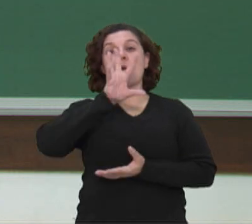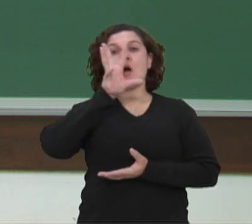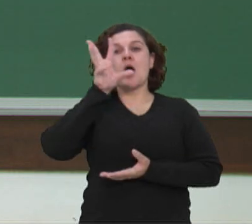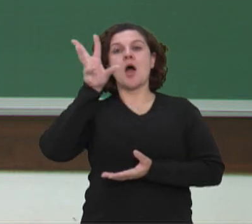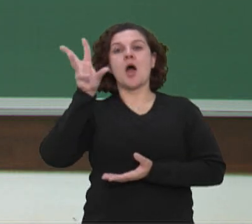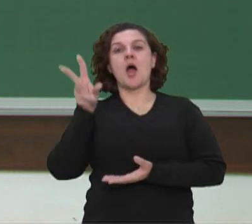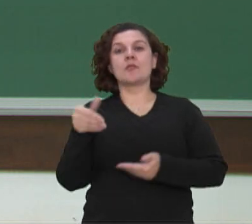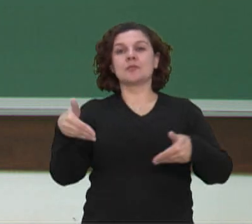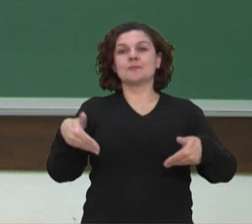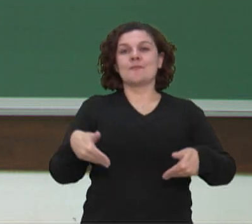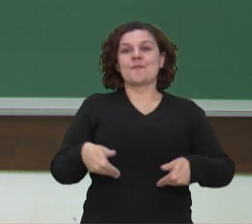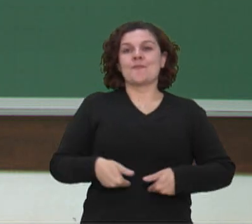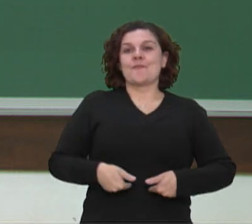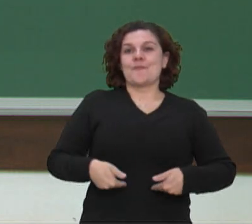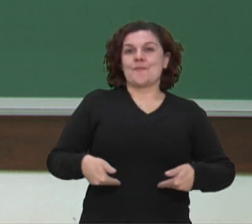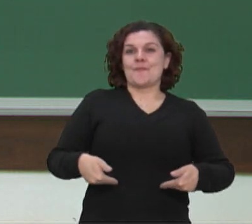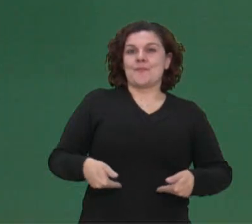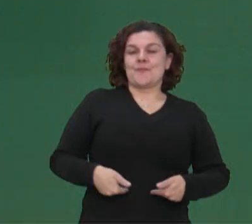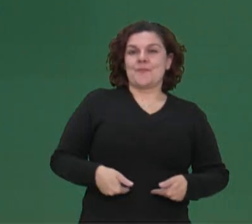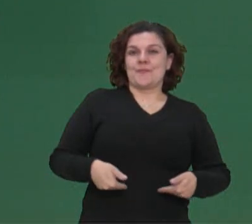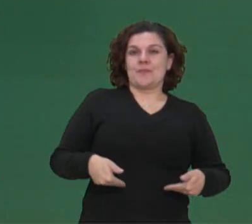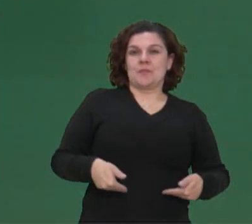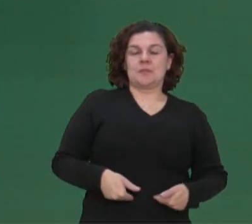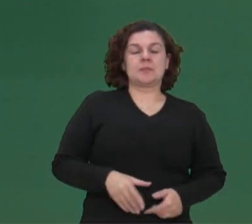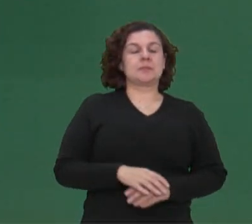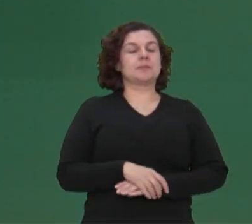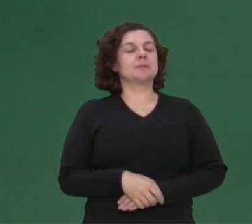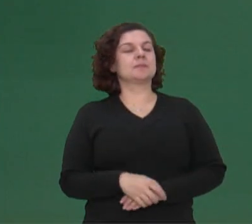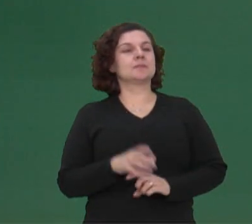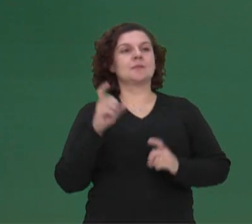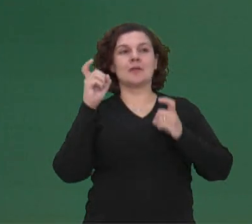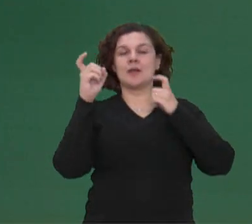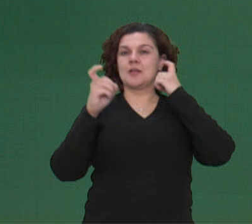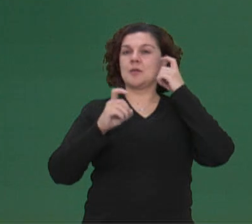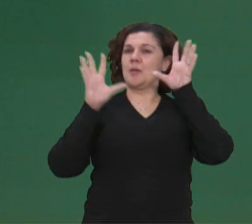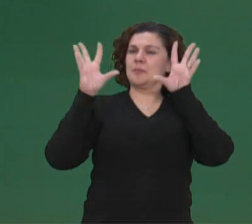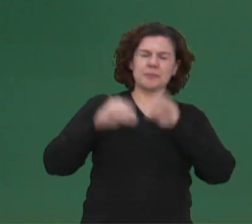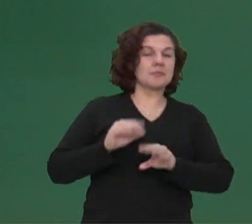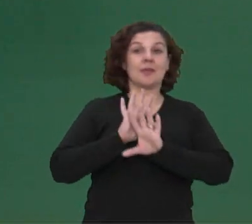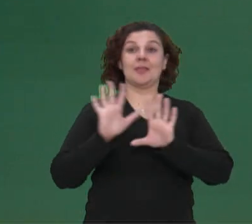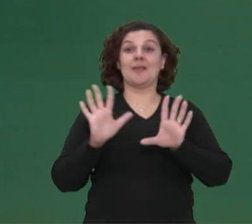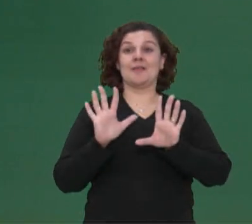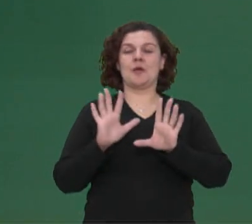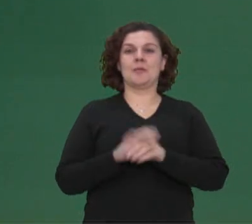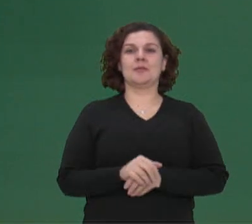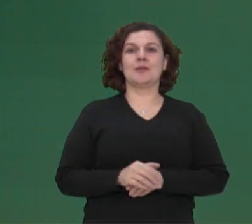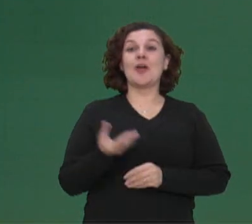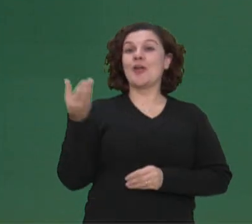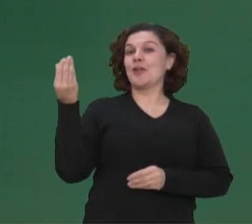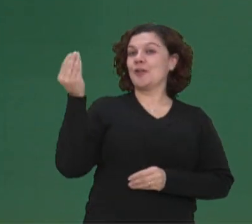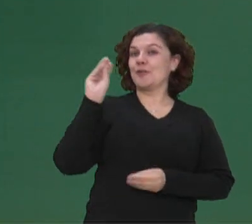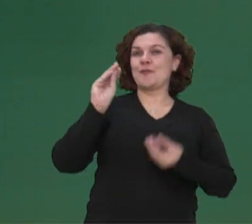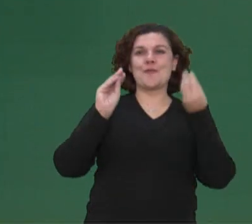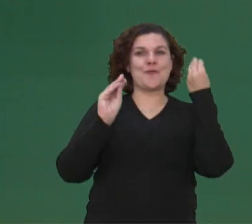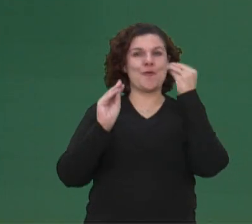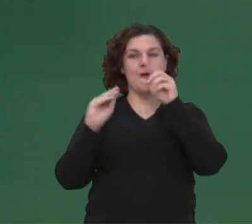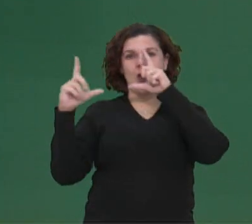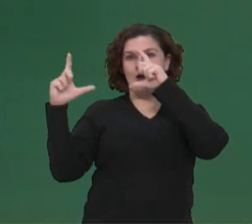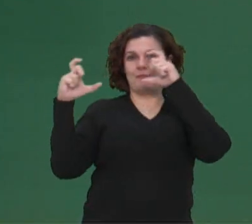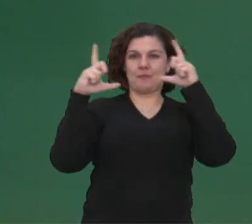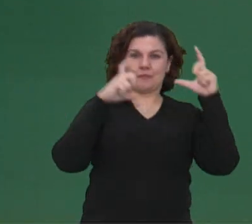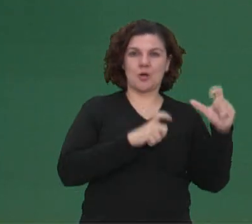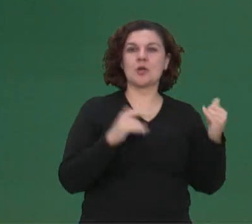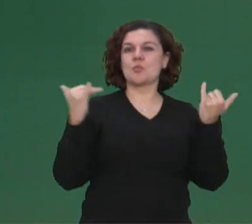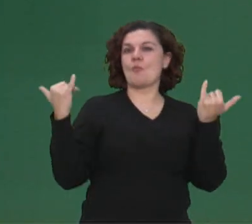desnutrição. Ok? Não fique preocupado, não precisa desligar a televisão. Não. Não vou pôr aqui ninguém com